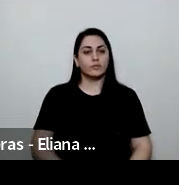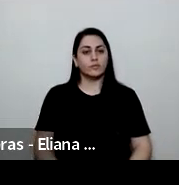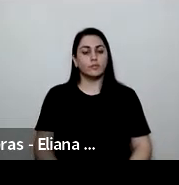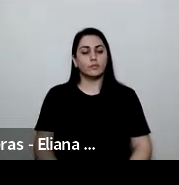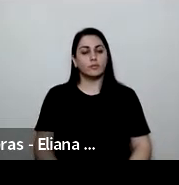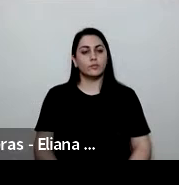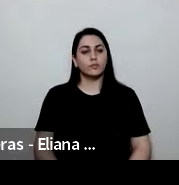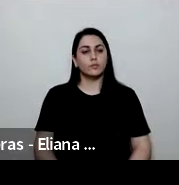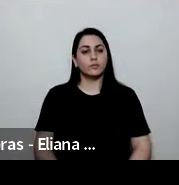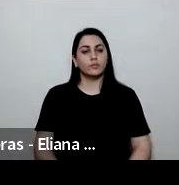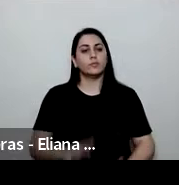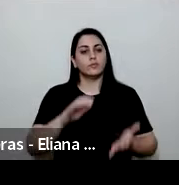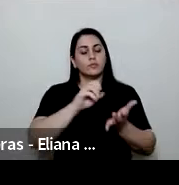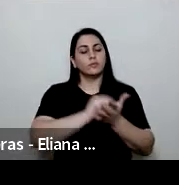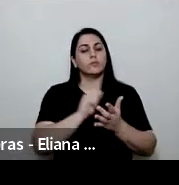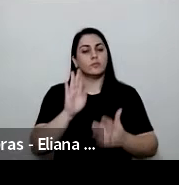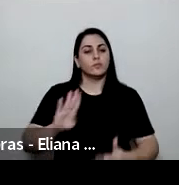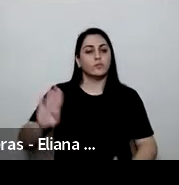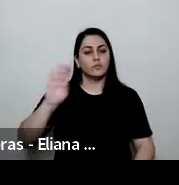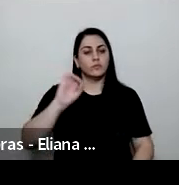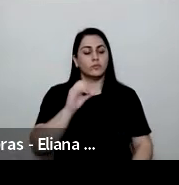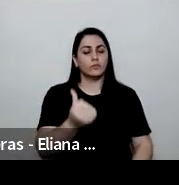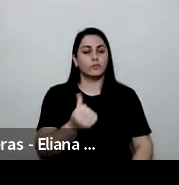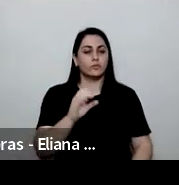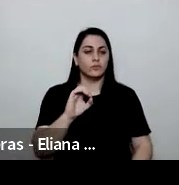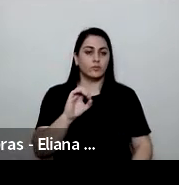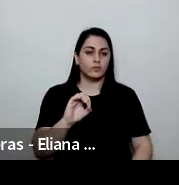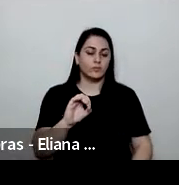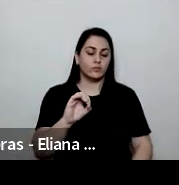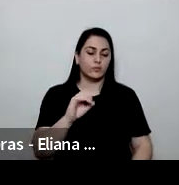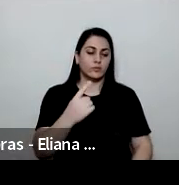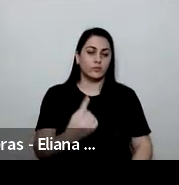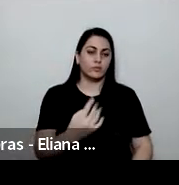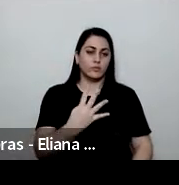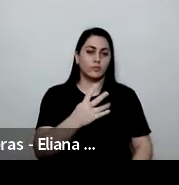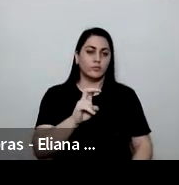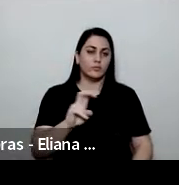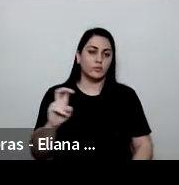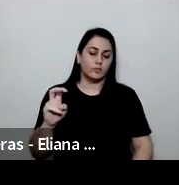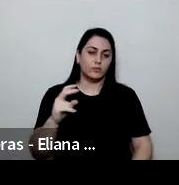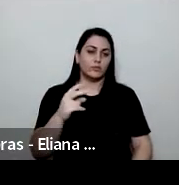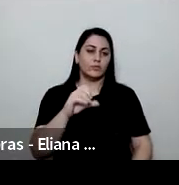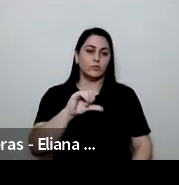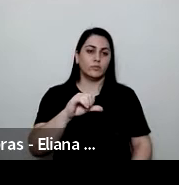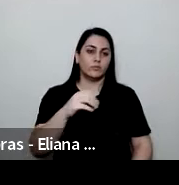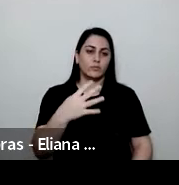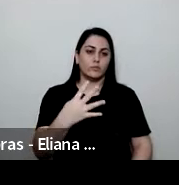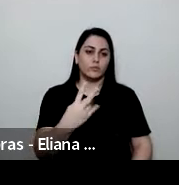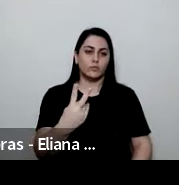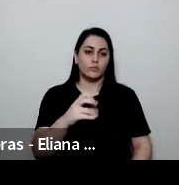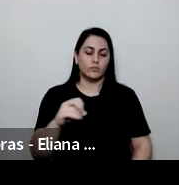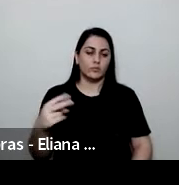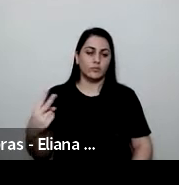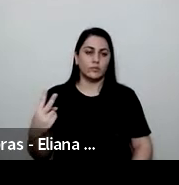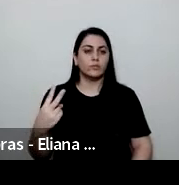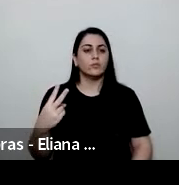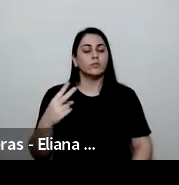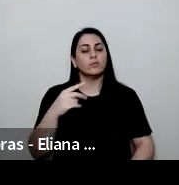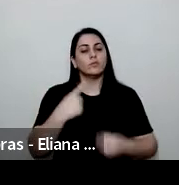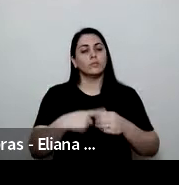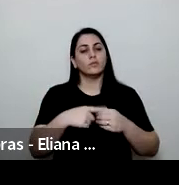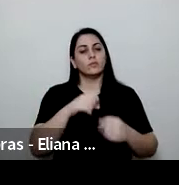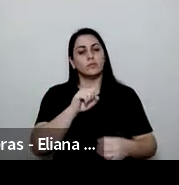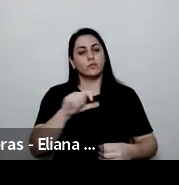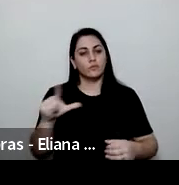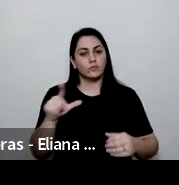registro de candidatura zero 601/4 155/94 2022 procedência São Luís relator Anna